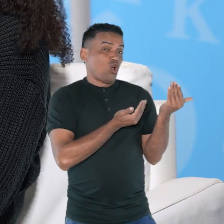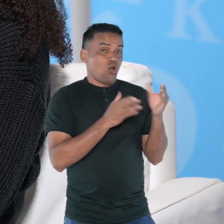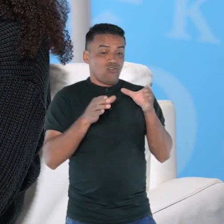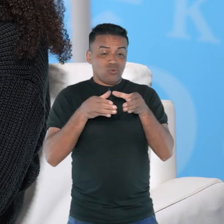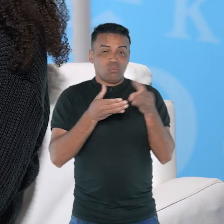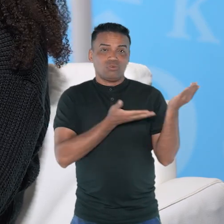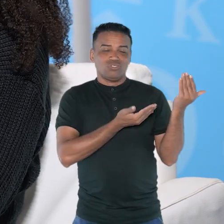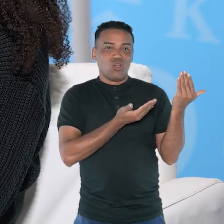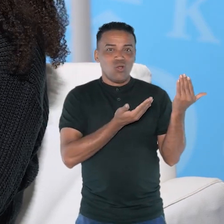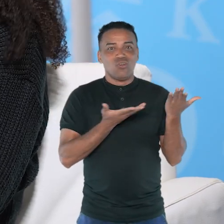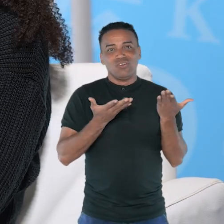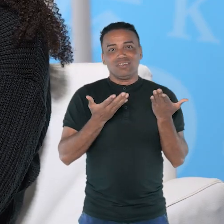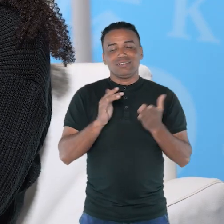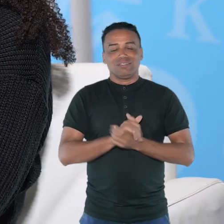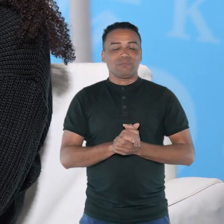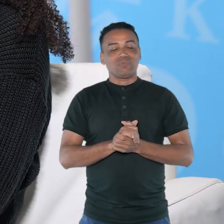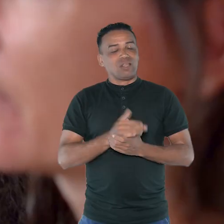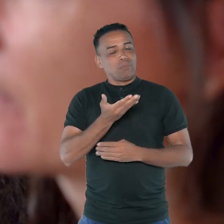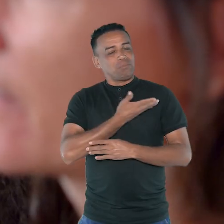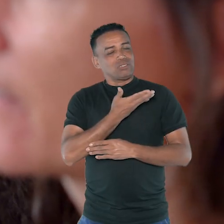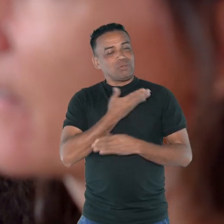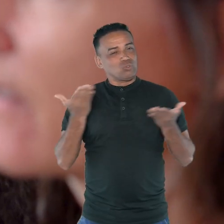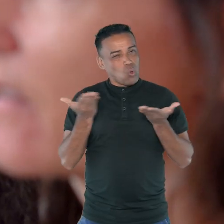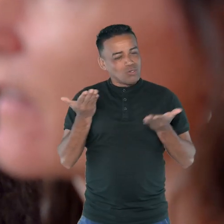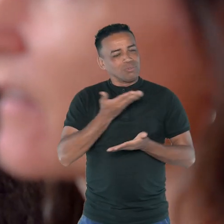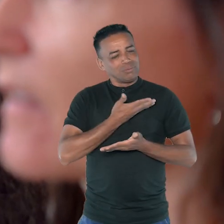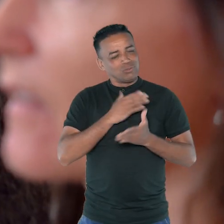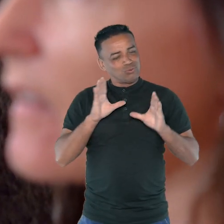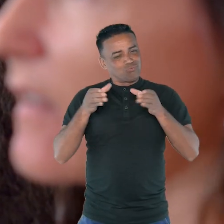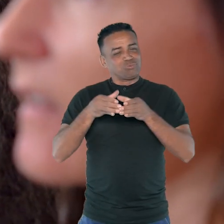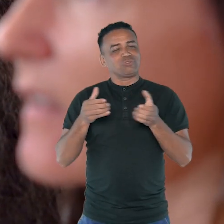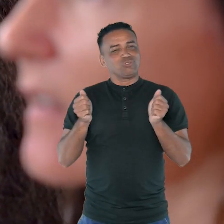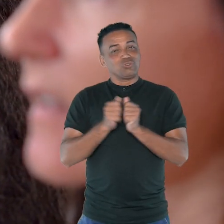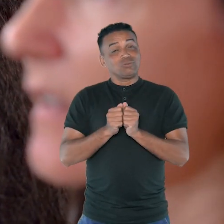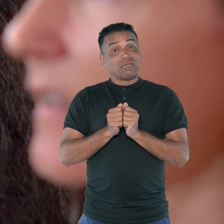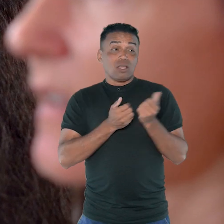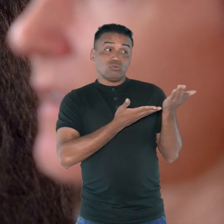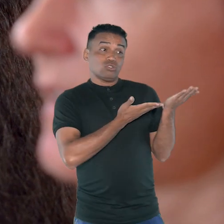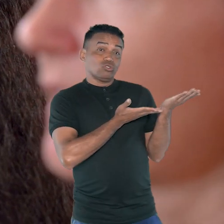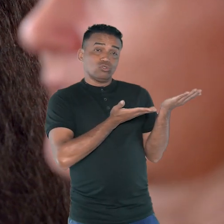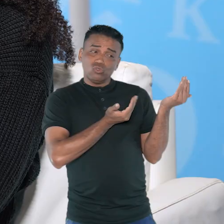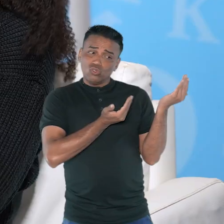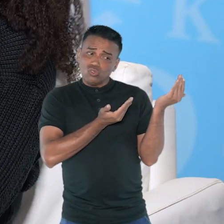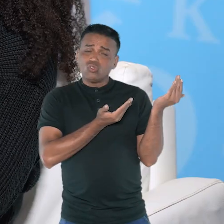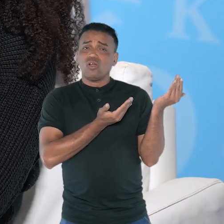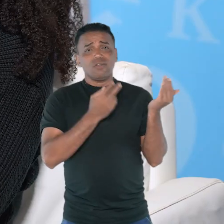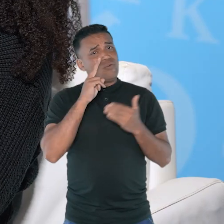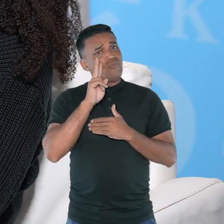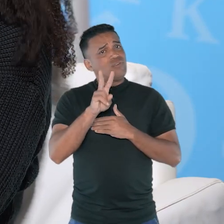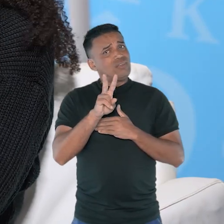geração, meus contemporâneos, meus amigos, mas, mesmo sendo muito nova, eu via que aquilo ali era